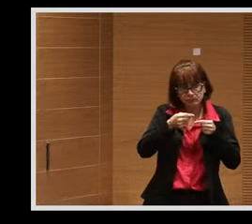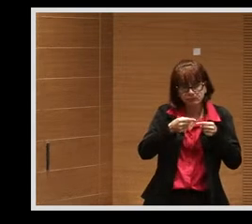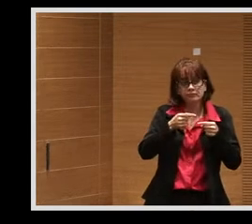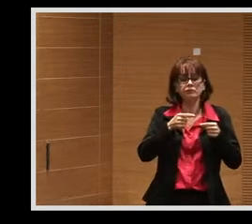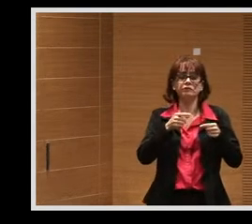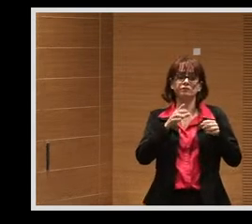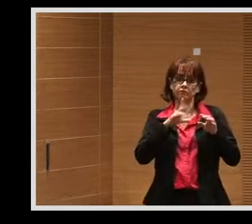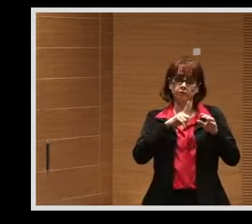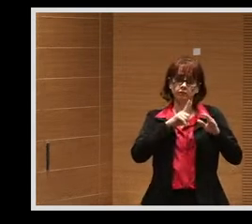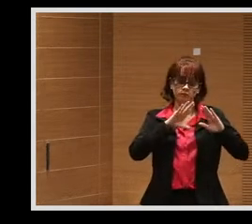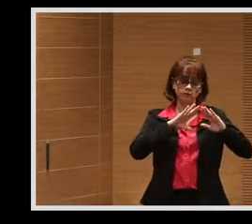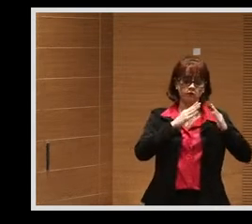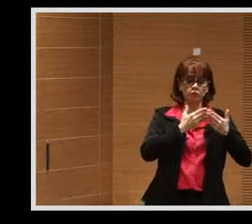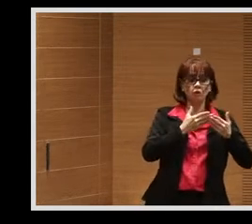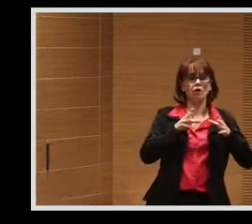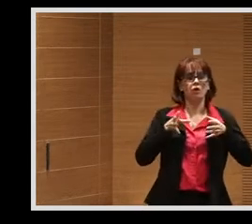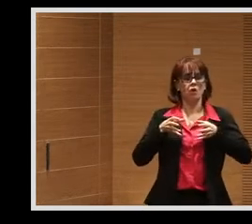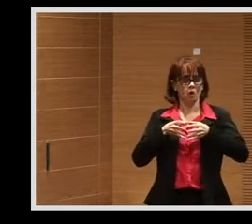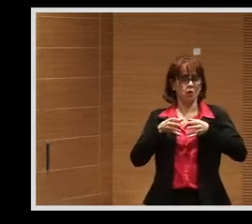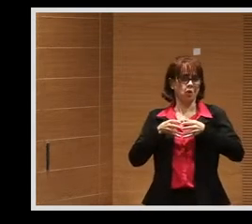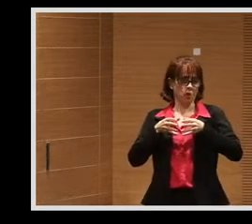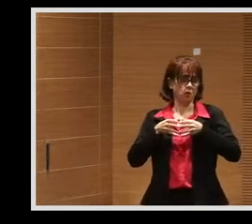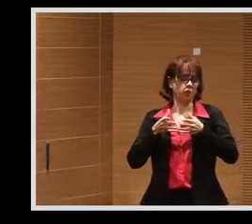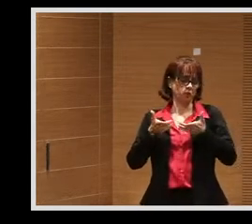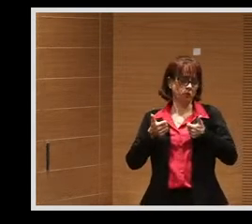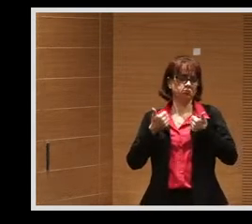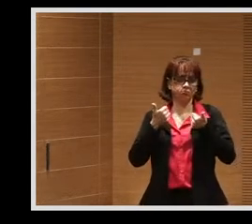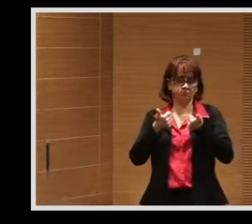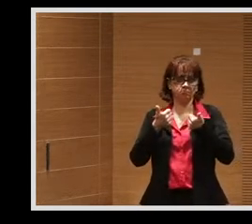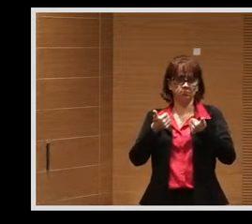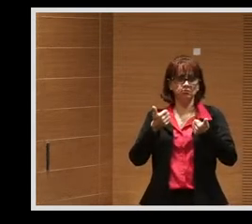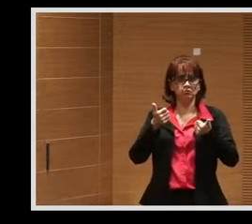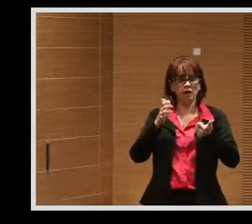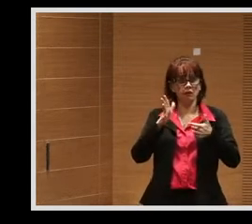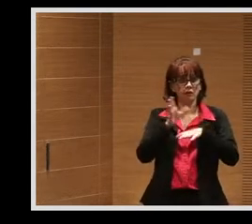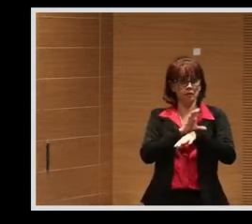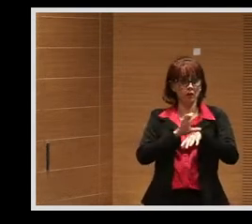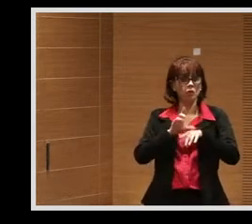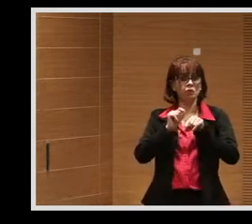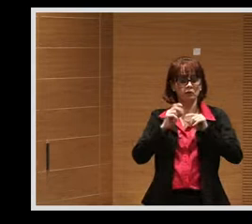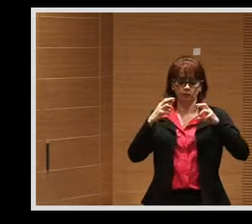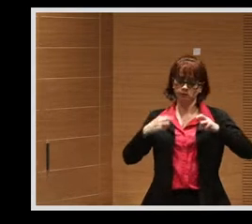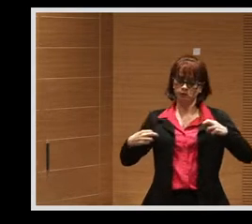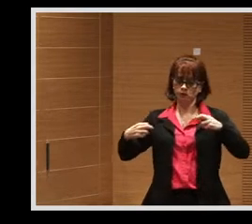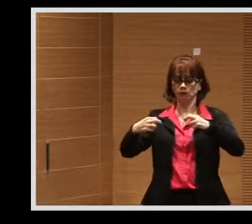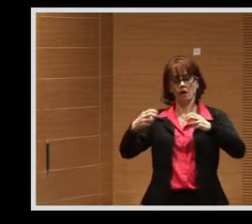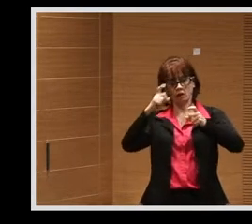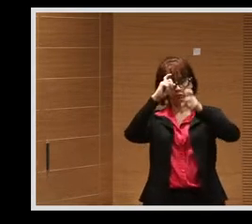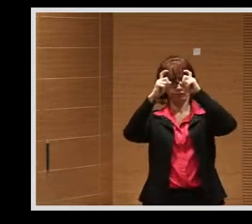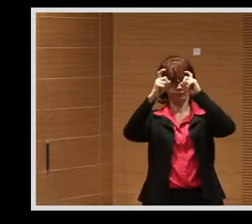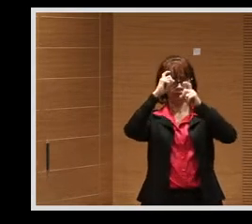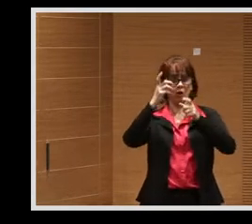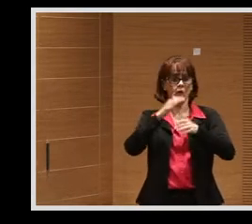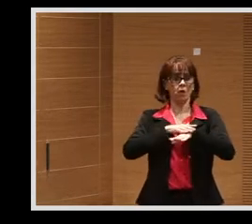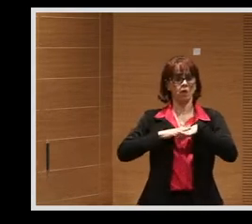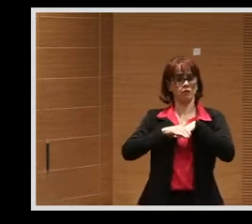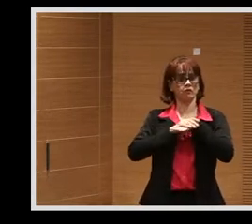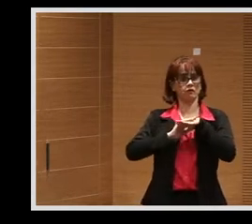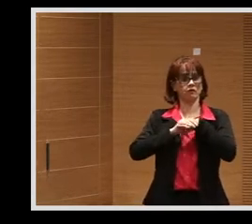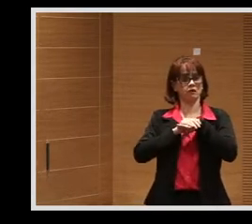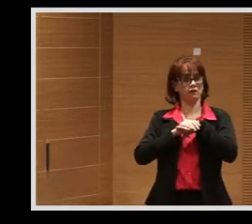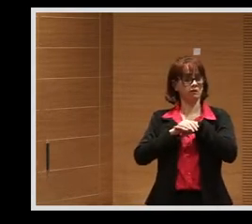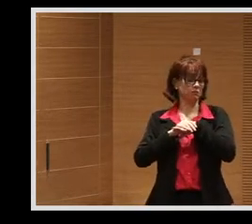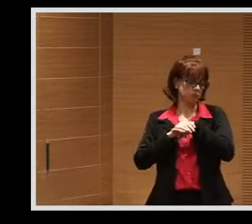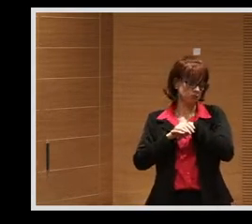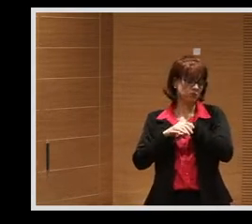equipe grande, a gente criou realmente essa cultura de sentar, conversar, e são tensionamentos, às vezes,